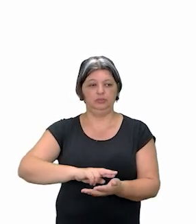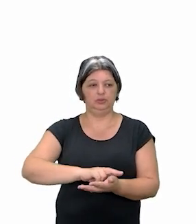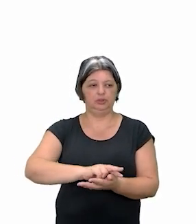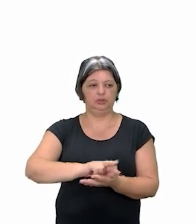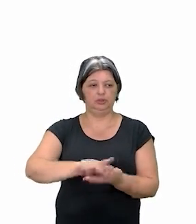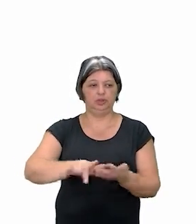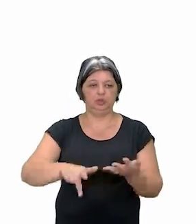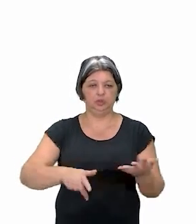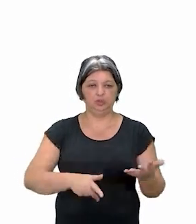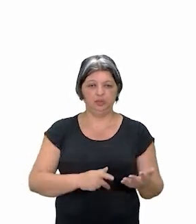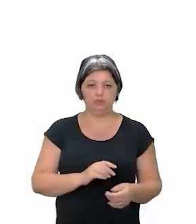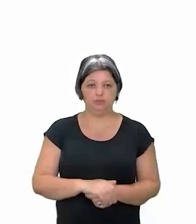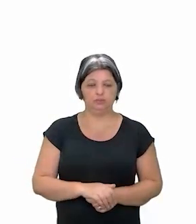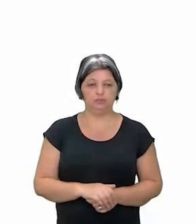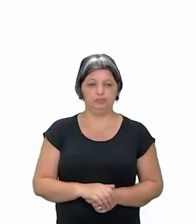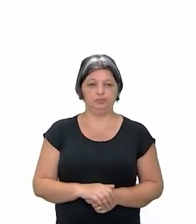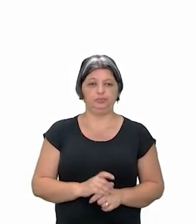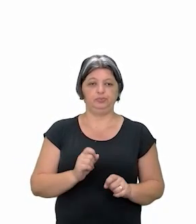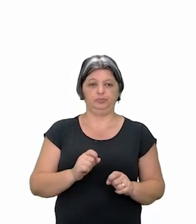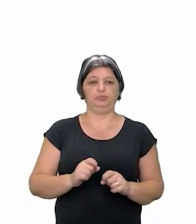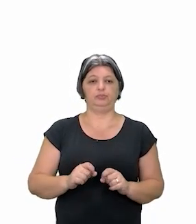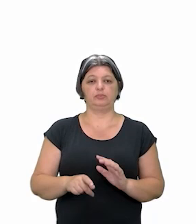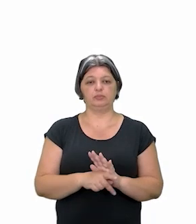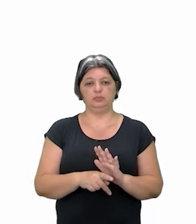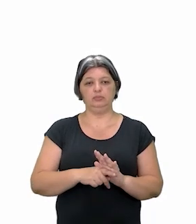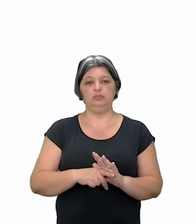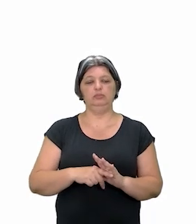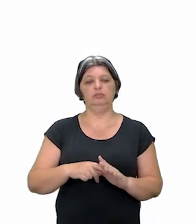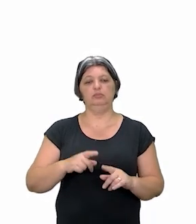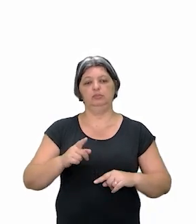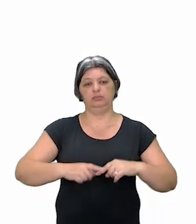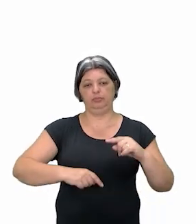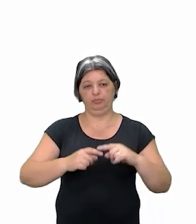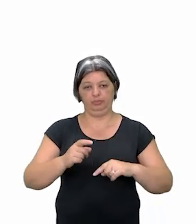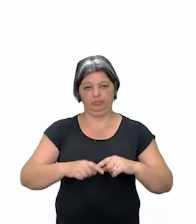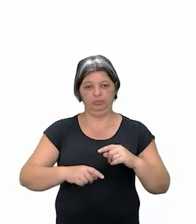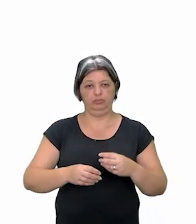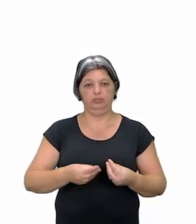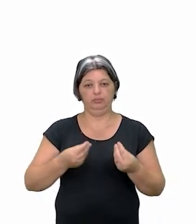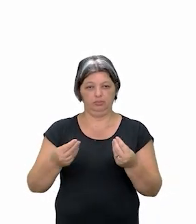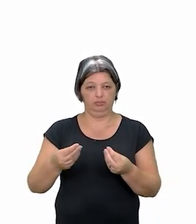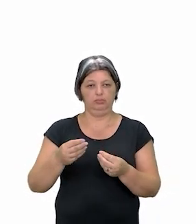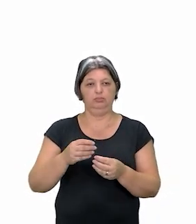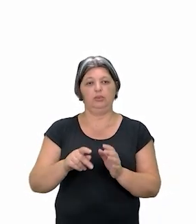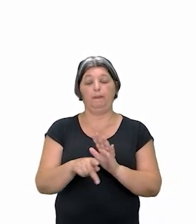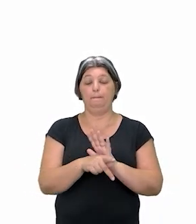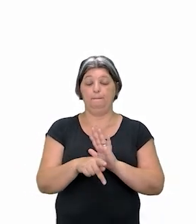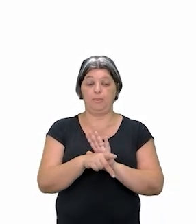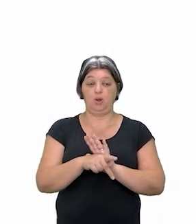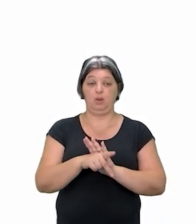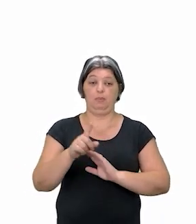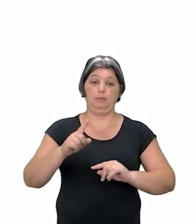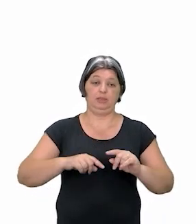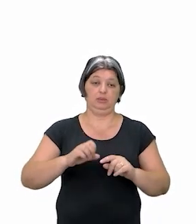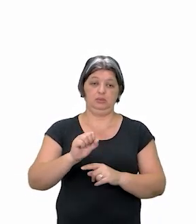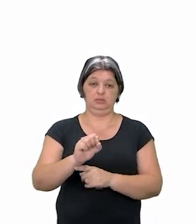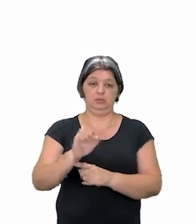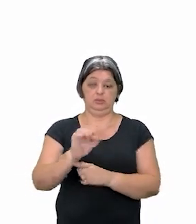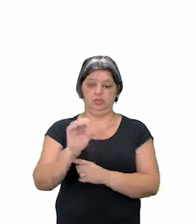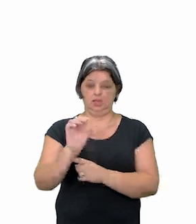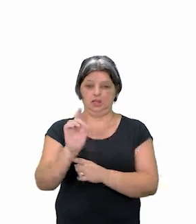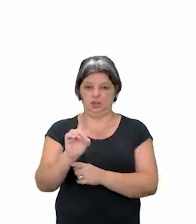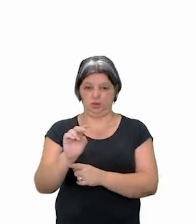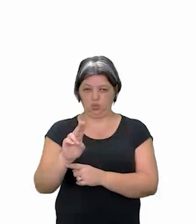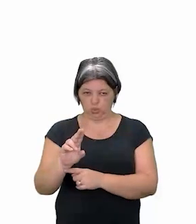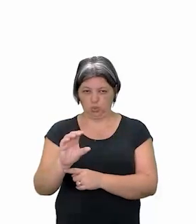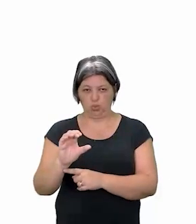para isso. Então, tem lá os instrumentos avaliativos que são oferecidos pela própria SEDUC, por exemplo, a avaliação